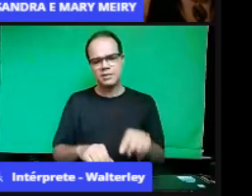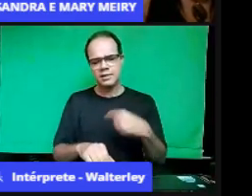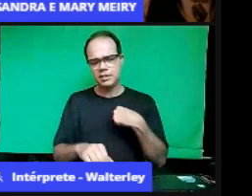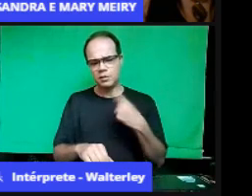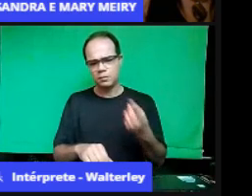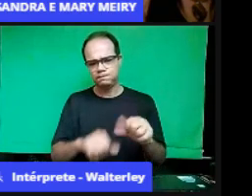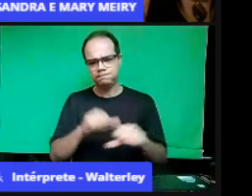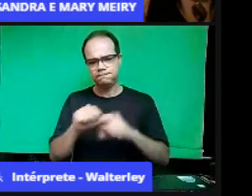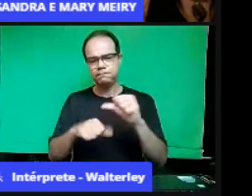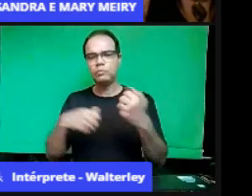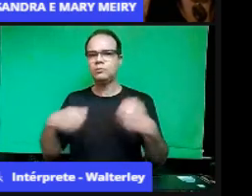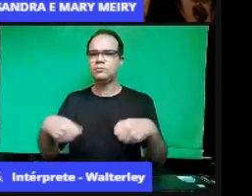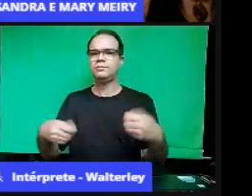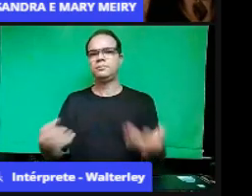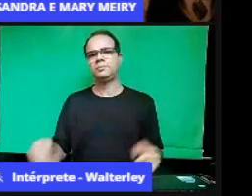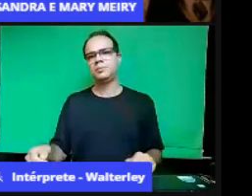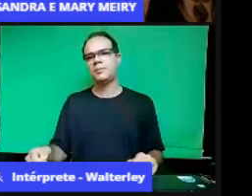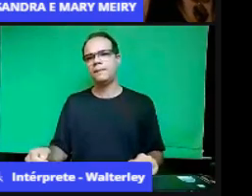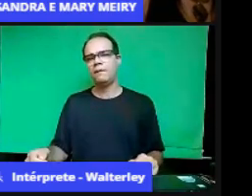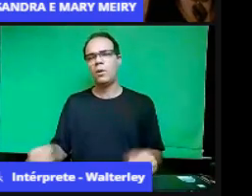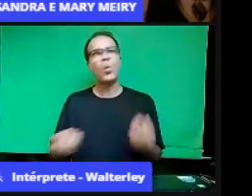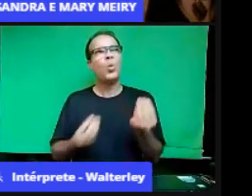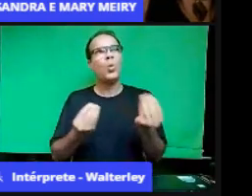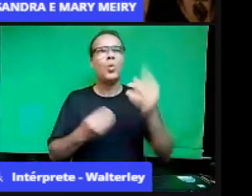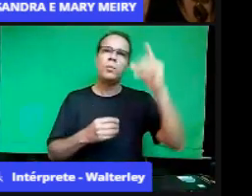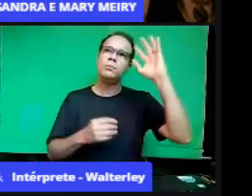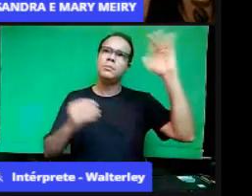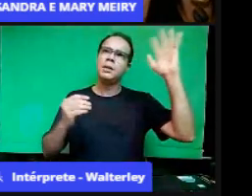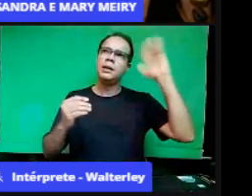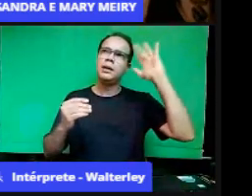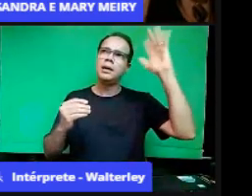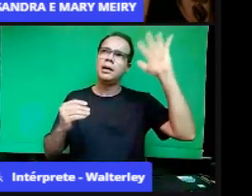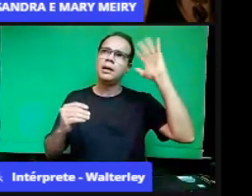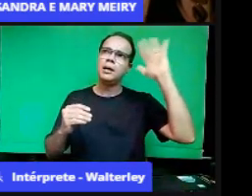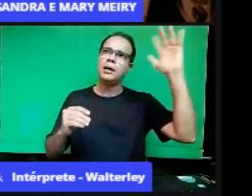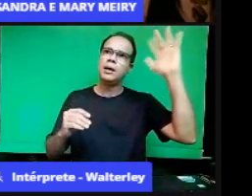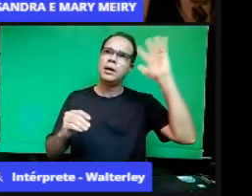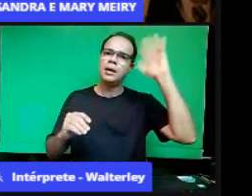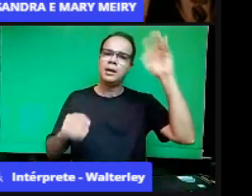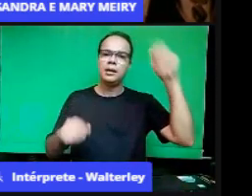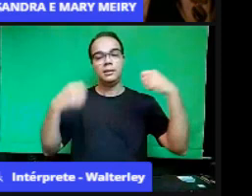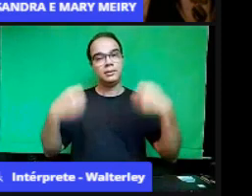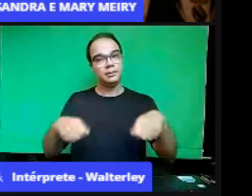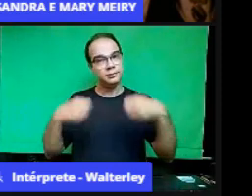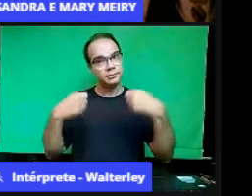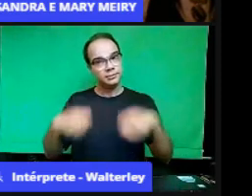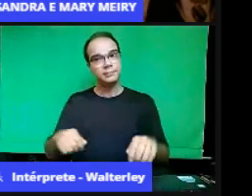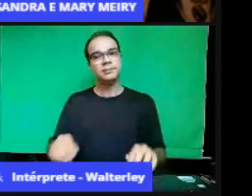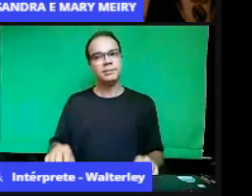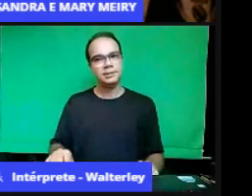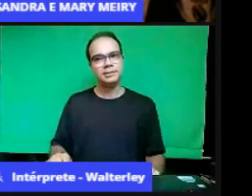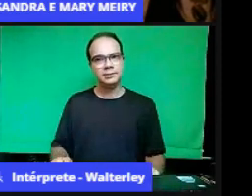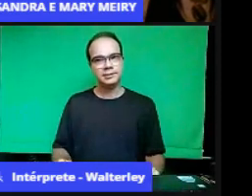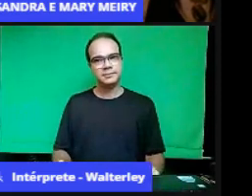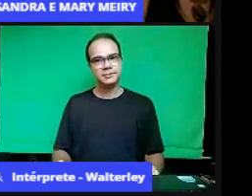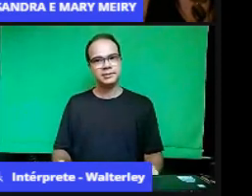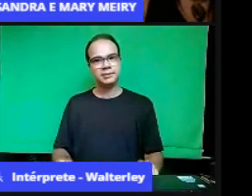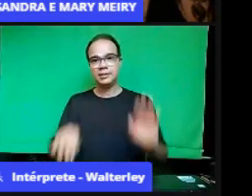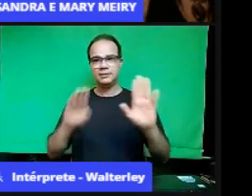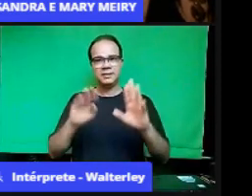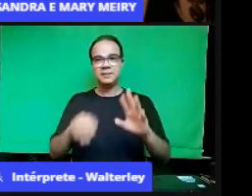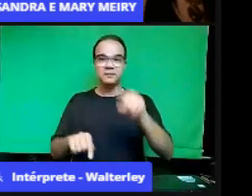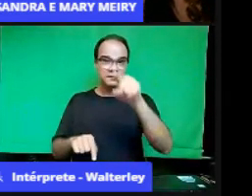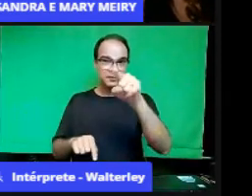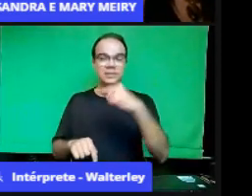está executando ali. Uhum. Então, é importante, mesmo que seja como a Mari falou, né? Alguma situação que não deu